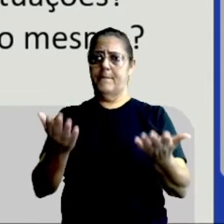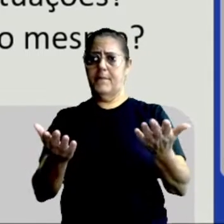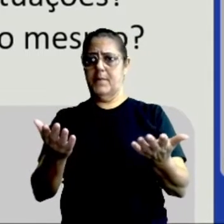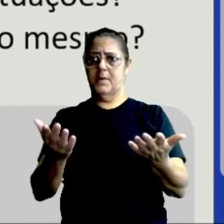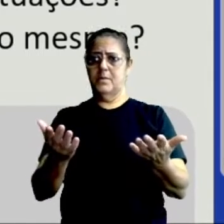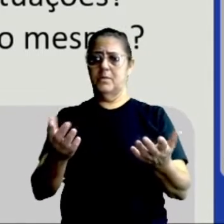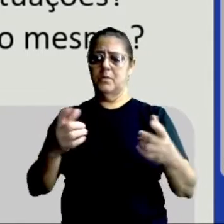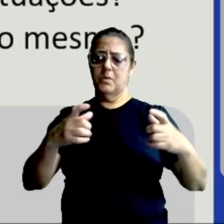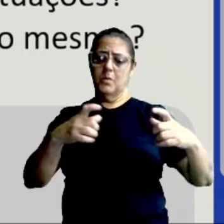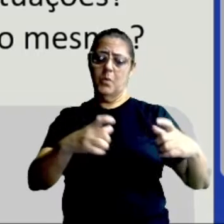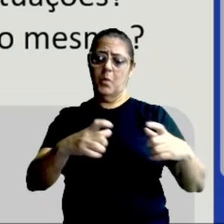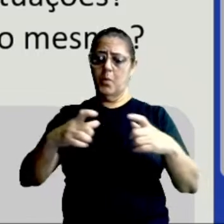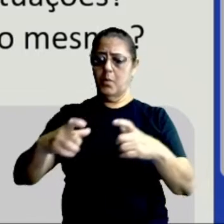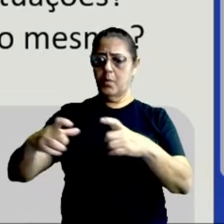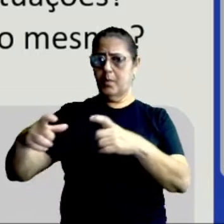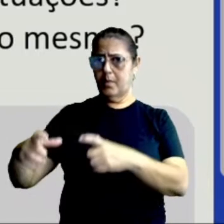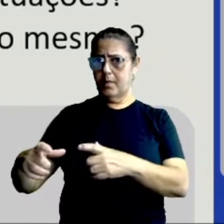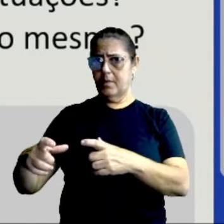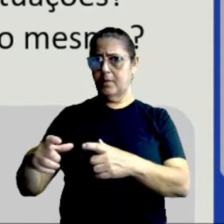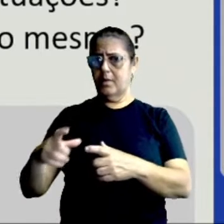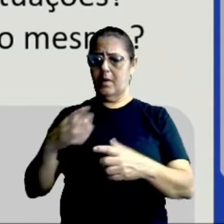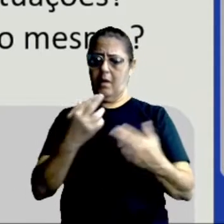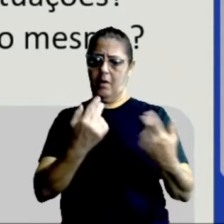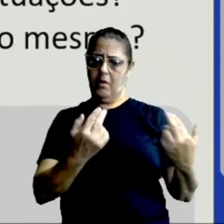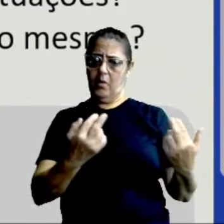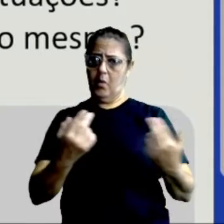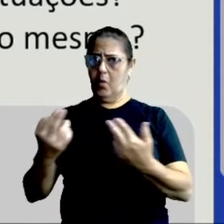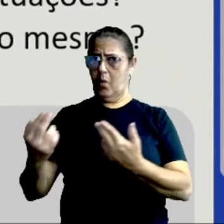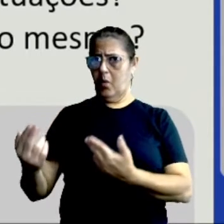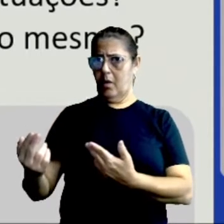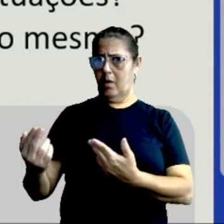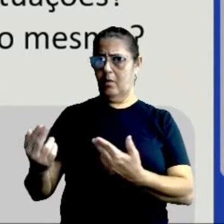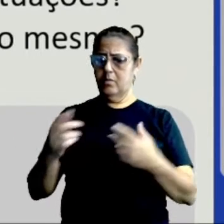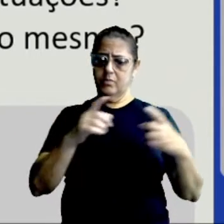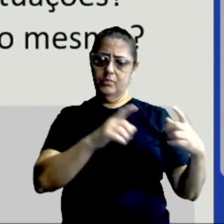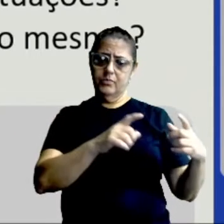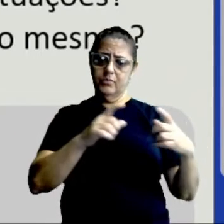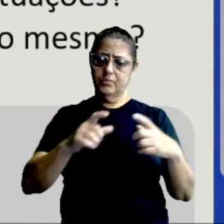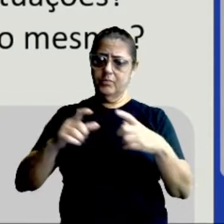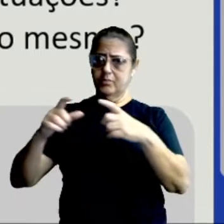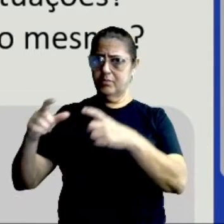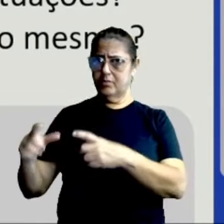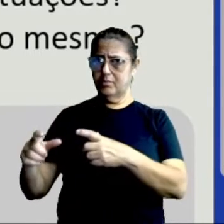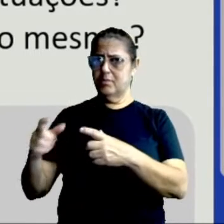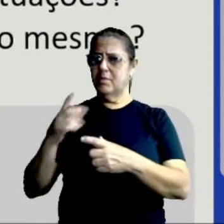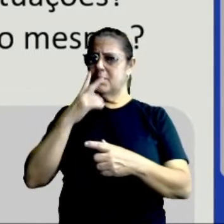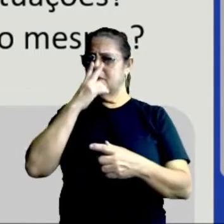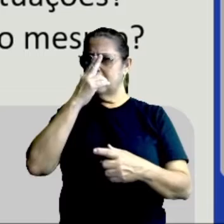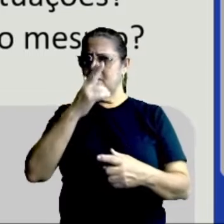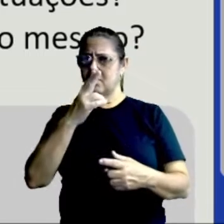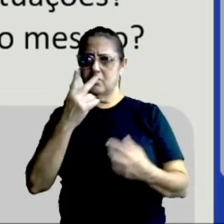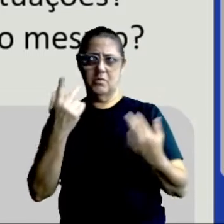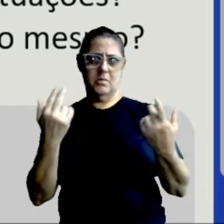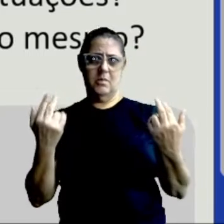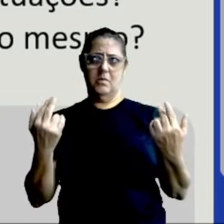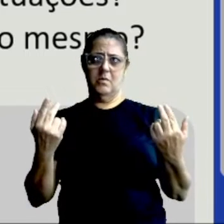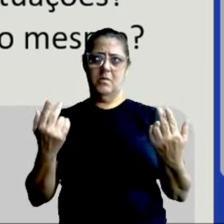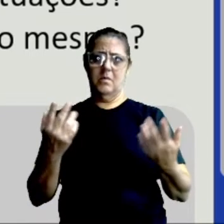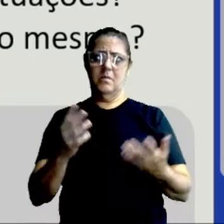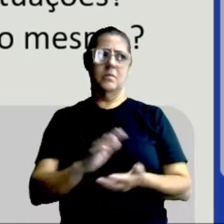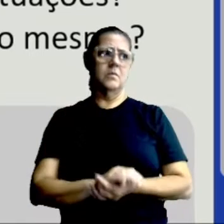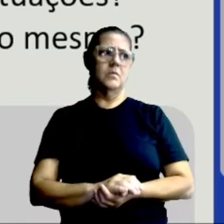dos pratos é igual ao peso do outro? Nas 3 balanças, o que vocês me dizem, não